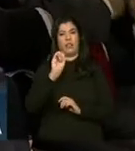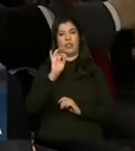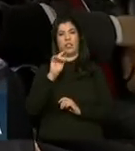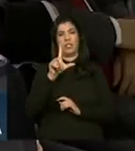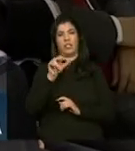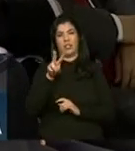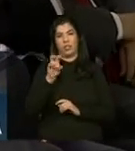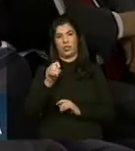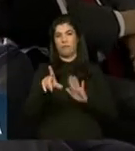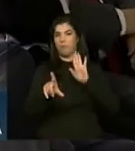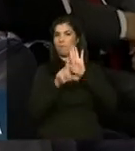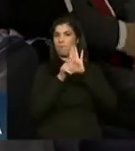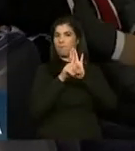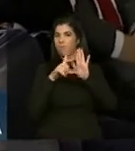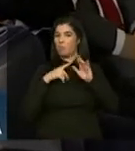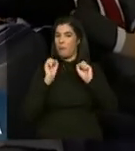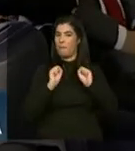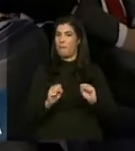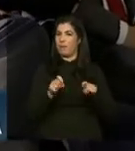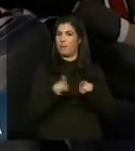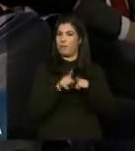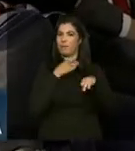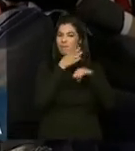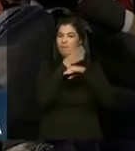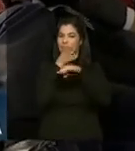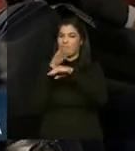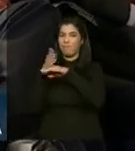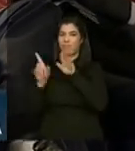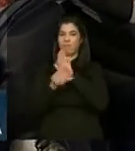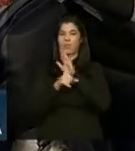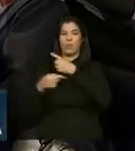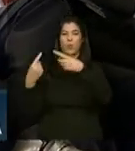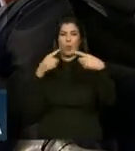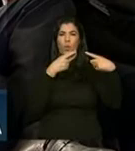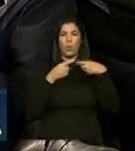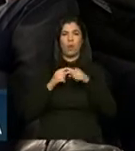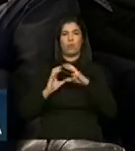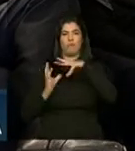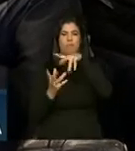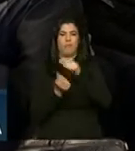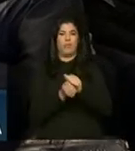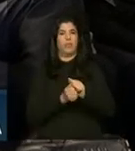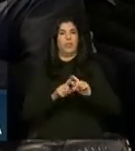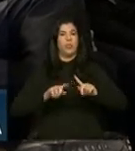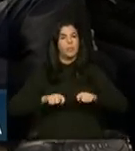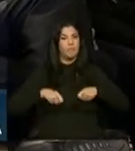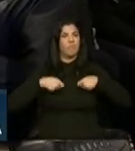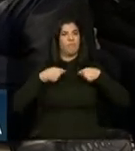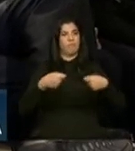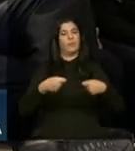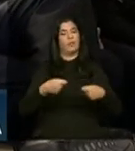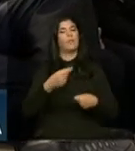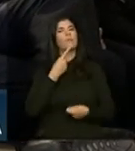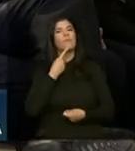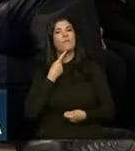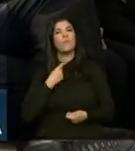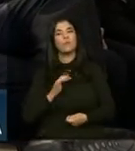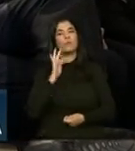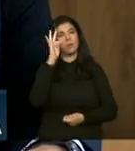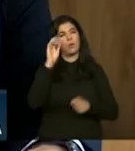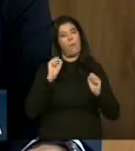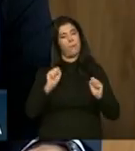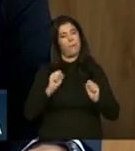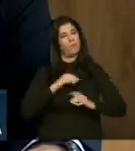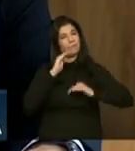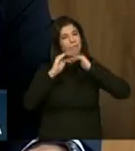também, pelas legislações que interferem na competitividade global. O desafio é enorme e eu desejo que nós possamos ter um